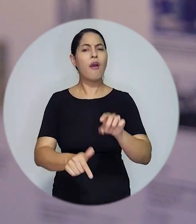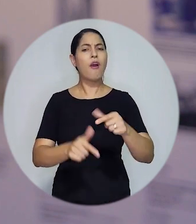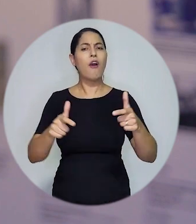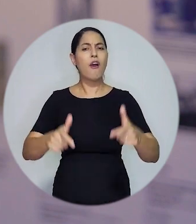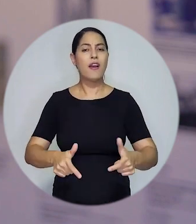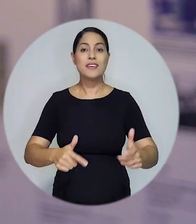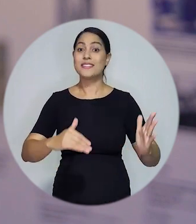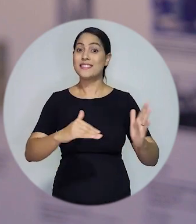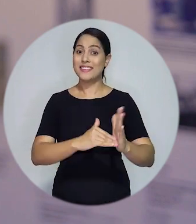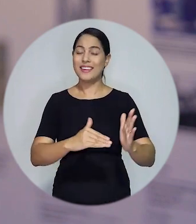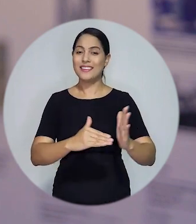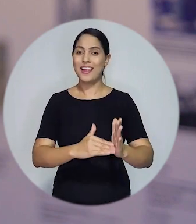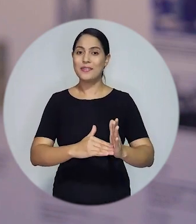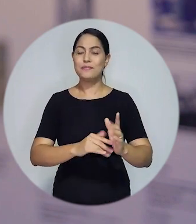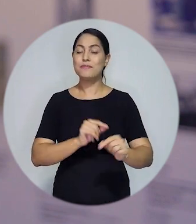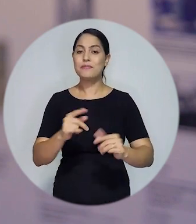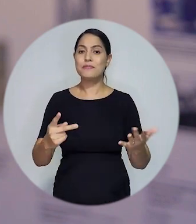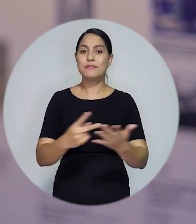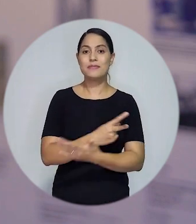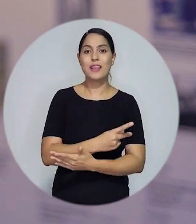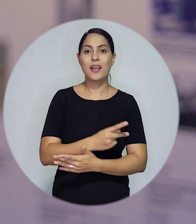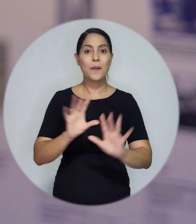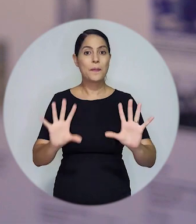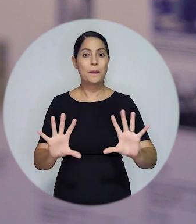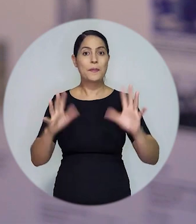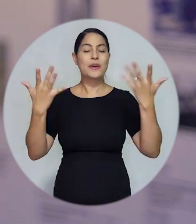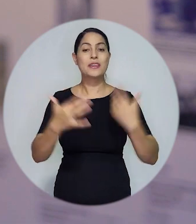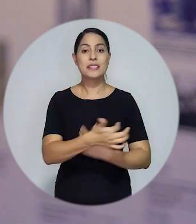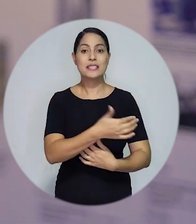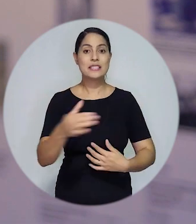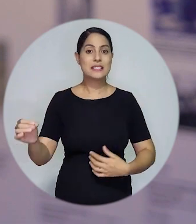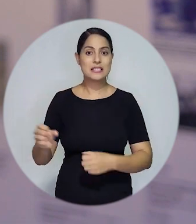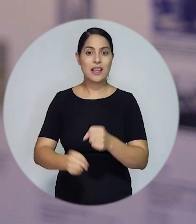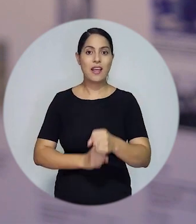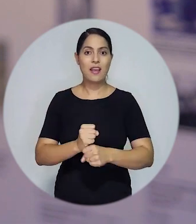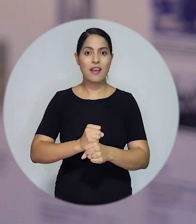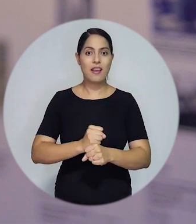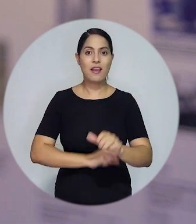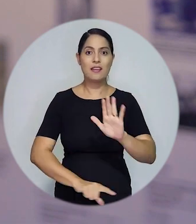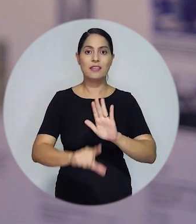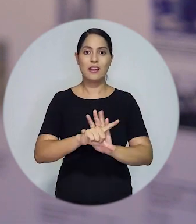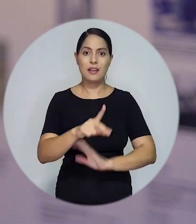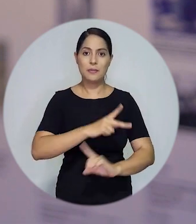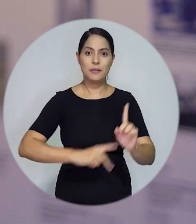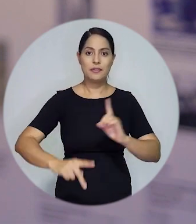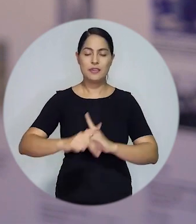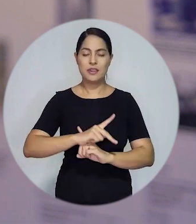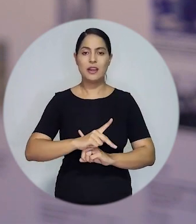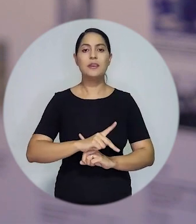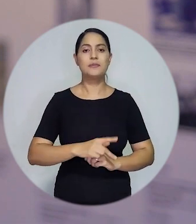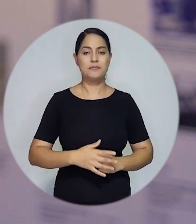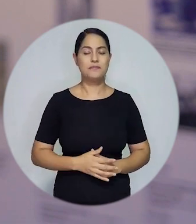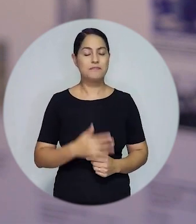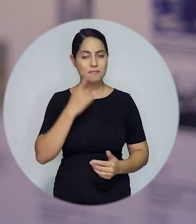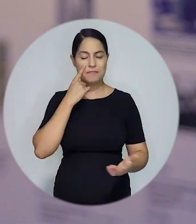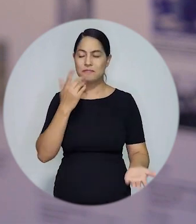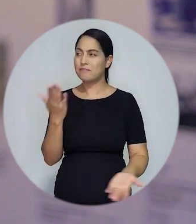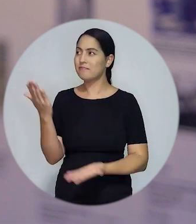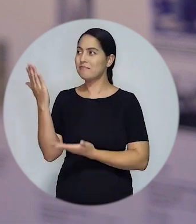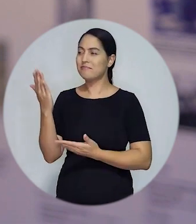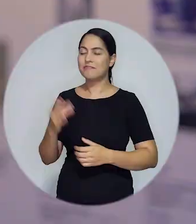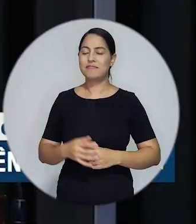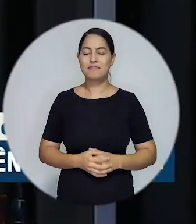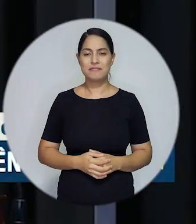sessão eleitoral do Senado em comemoração aos 100 anos da Lei Eloy Chaves, um marco da Previdência Social no nosso